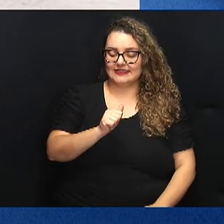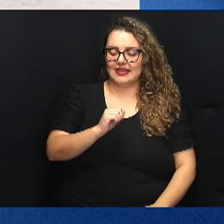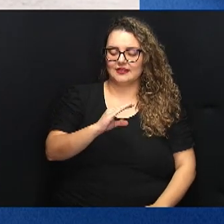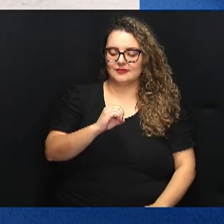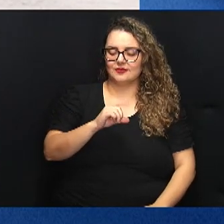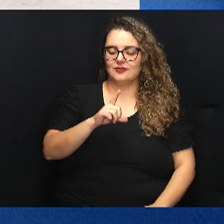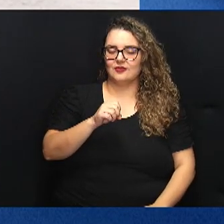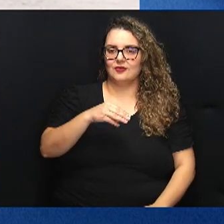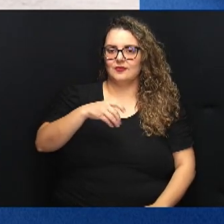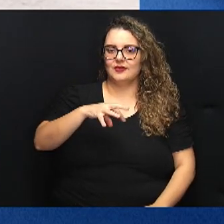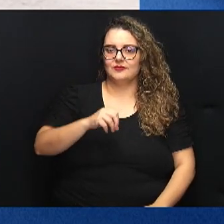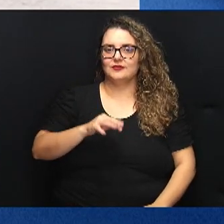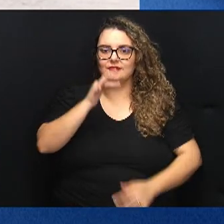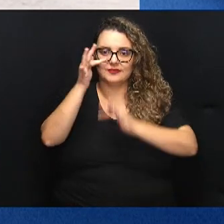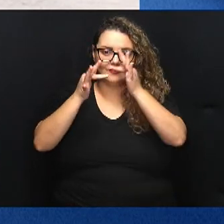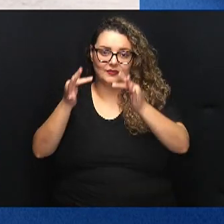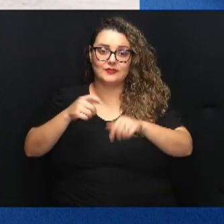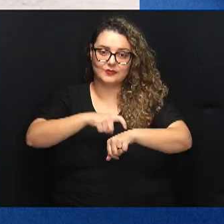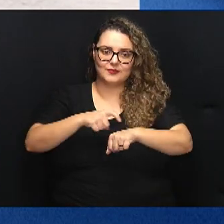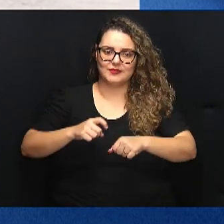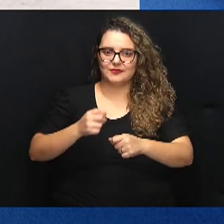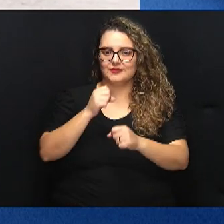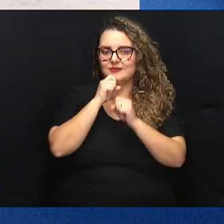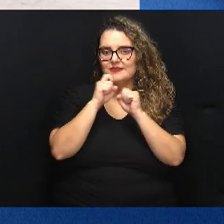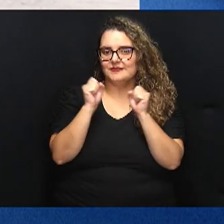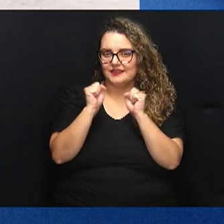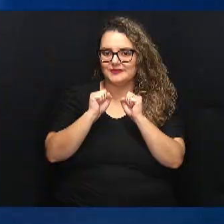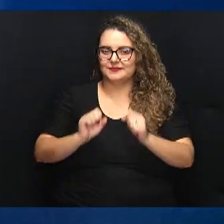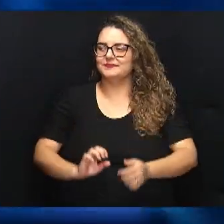que florescem no inverno.